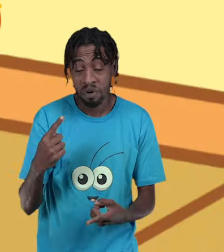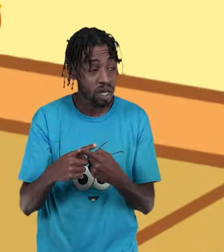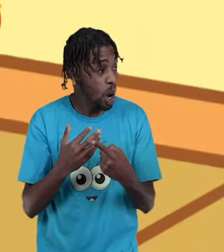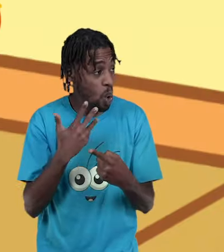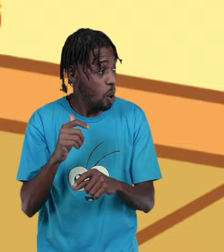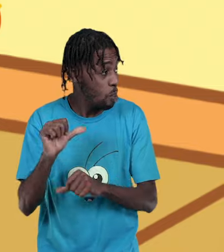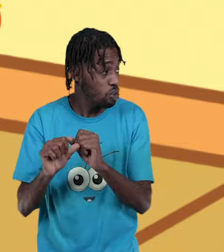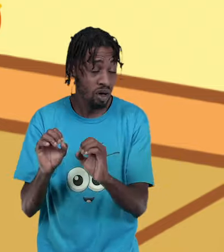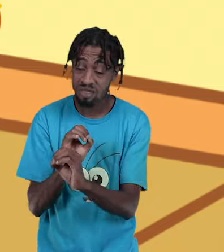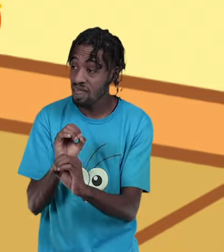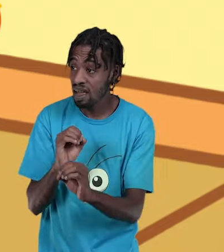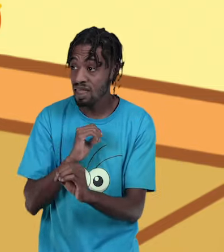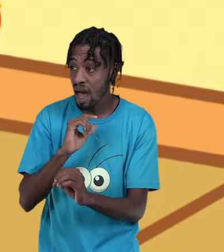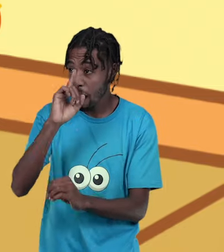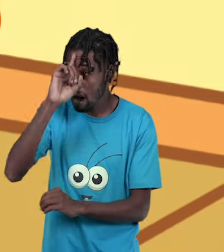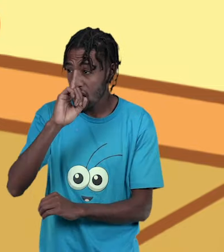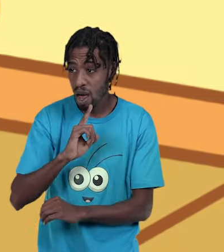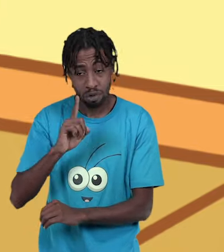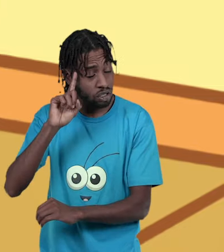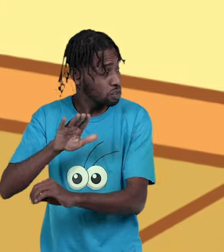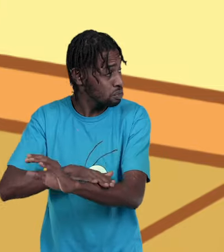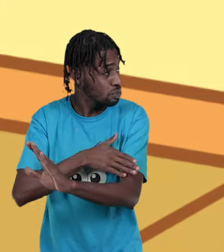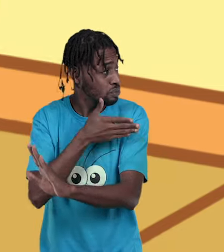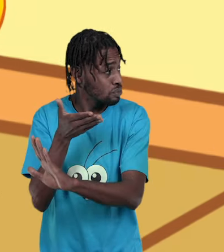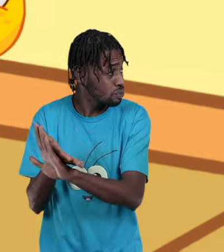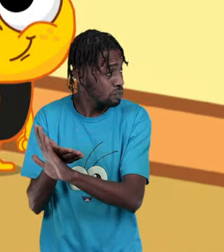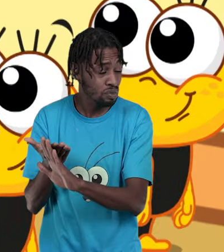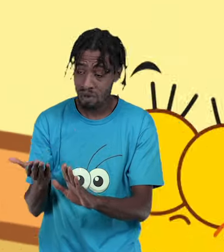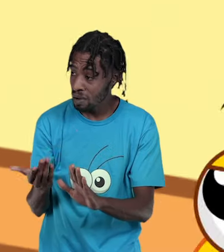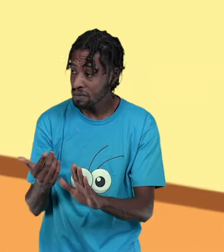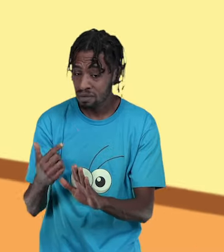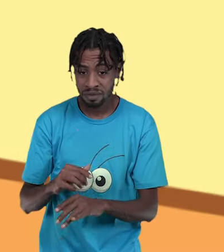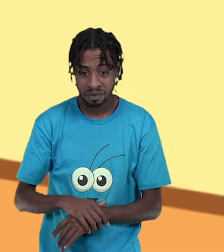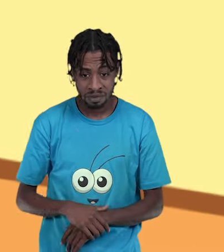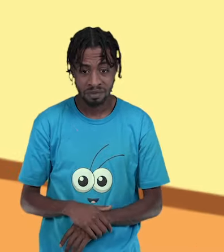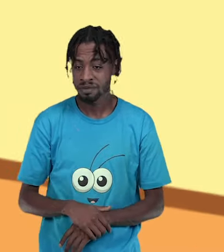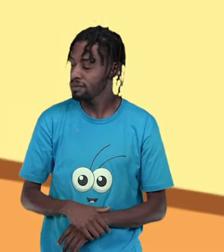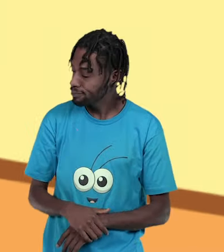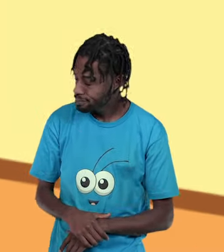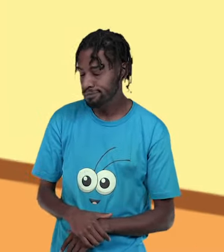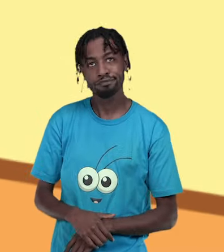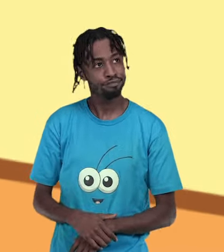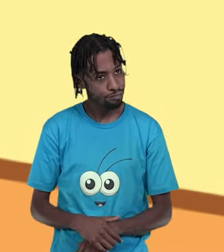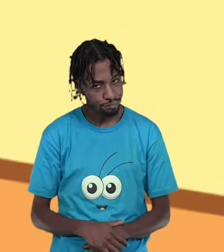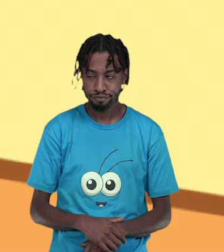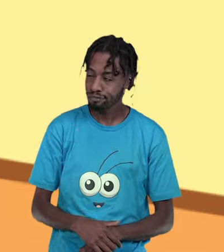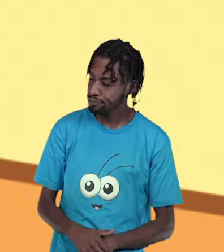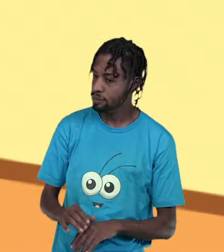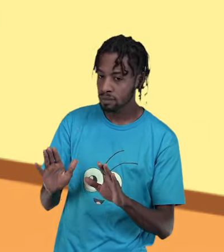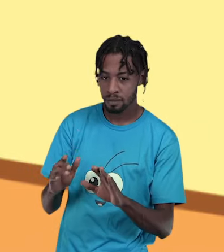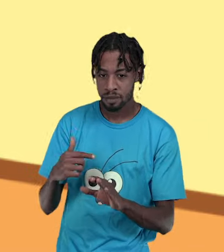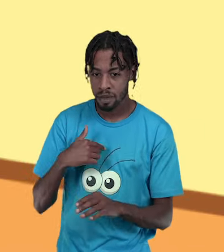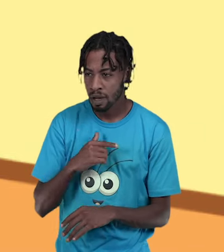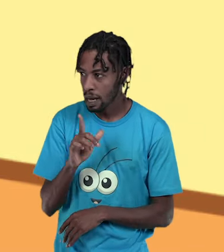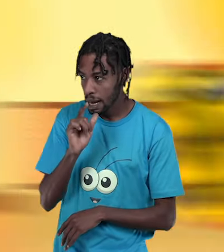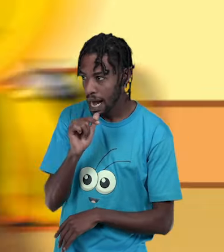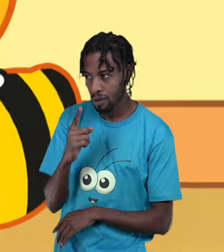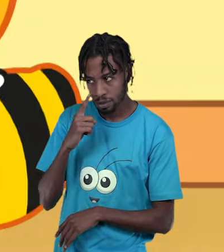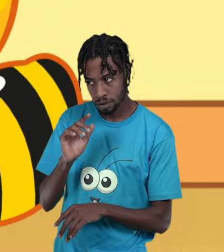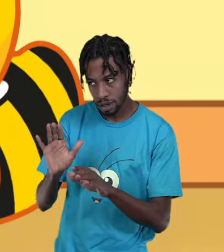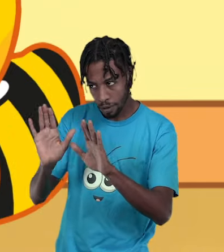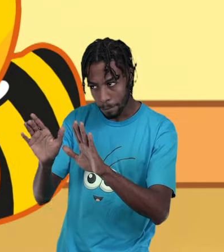Não, não se preocupem! Só precisamos de um pouco de água! Fiquem parados! Sai um gás de Eva! Deixa pra lá!